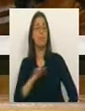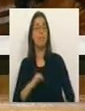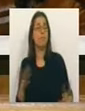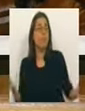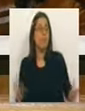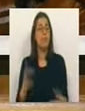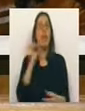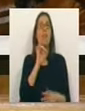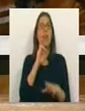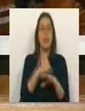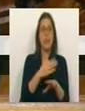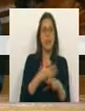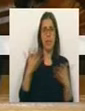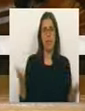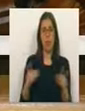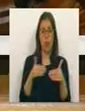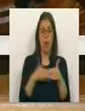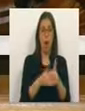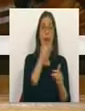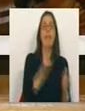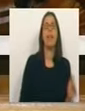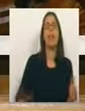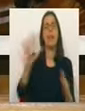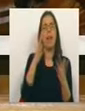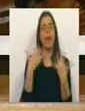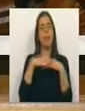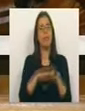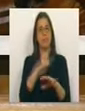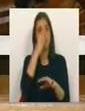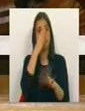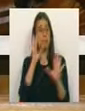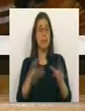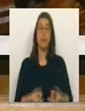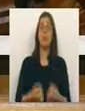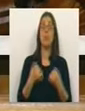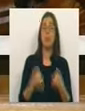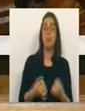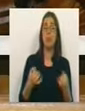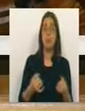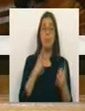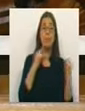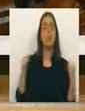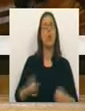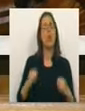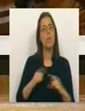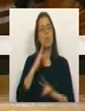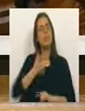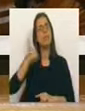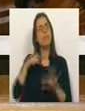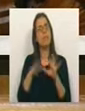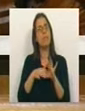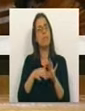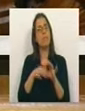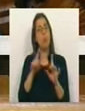proprietários, do valor do setor e do ordenamento do território integrado. É não conseguir sequer o consenso do setor relativamente a